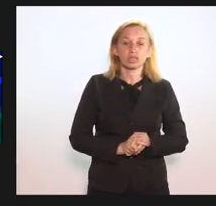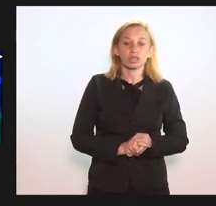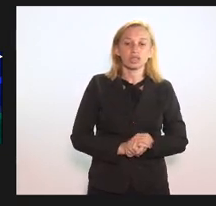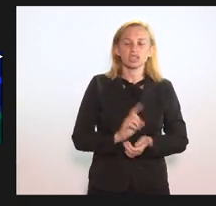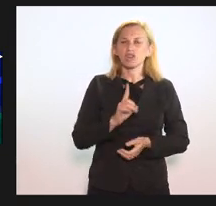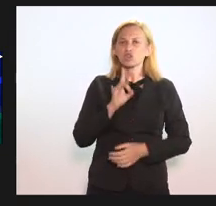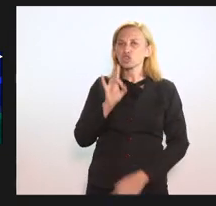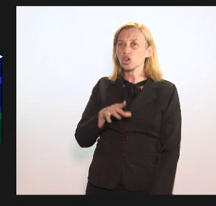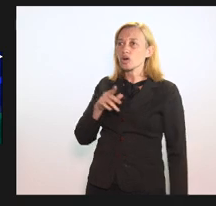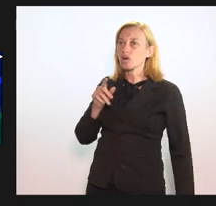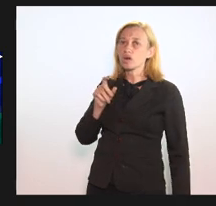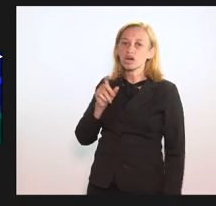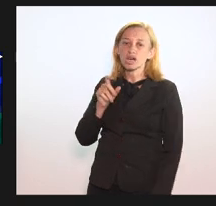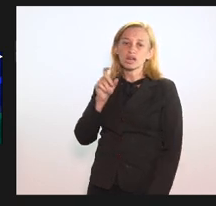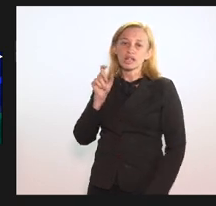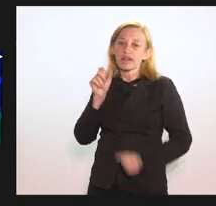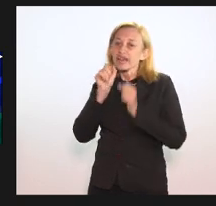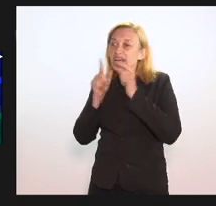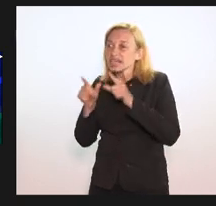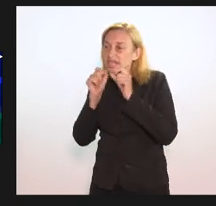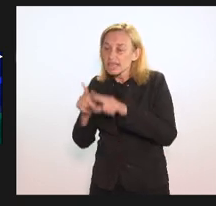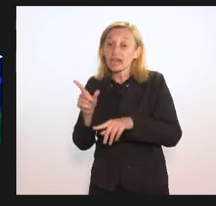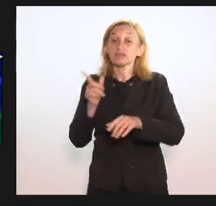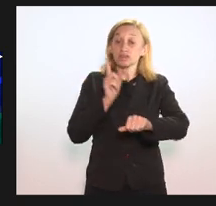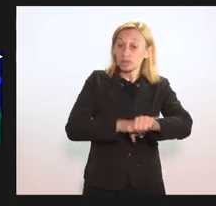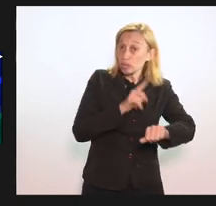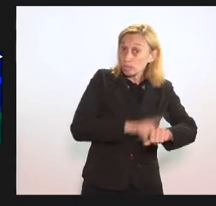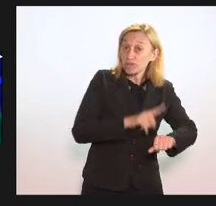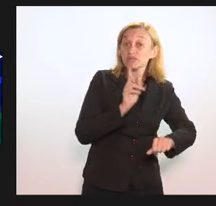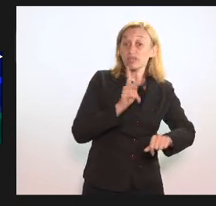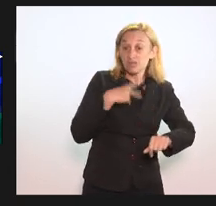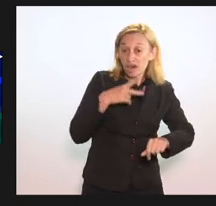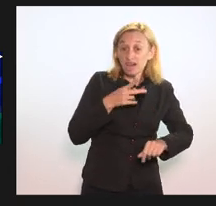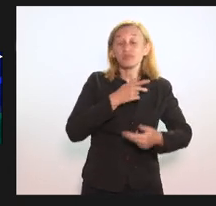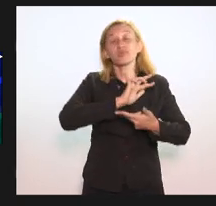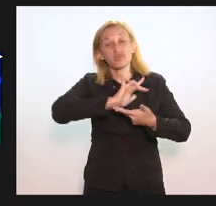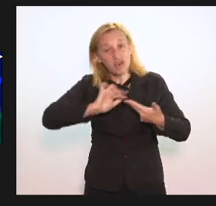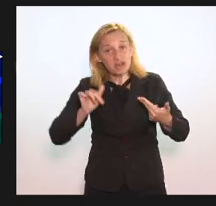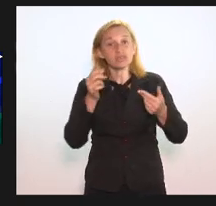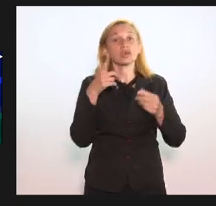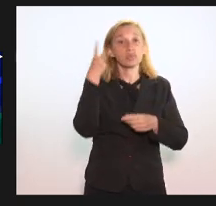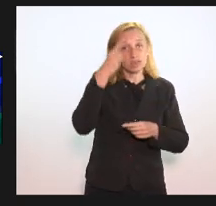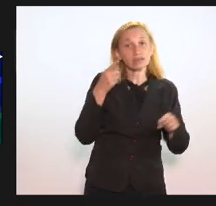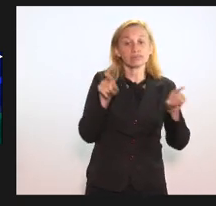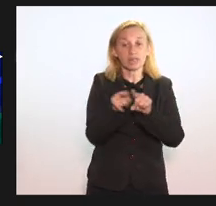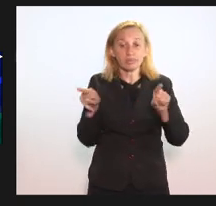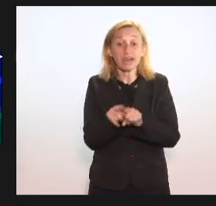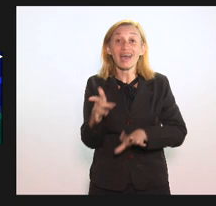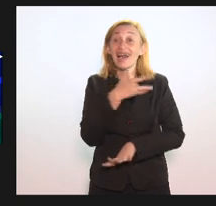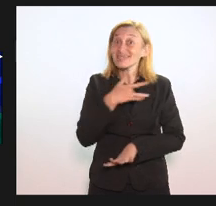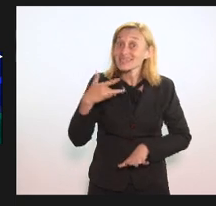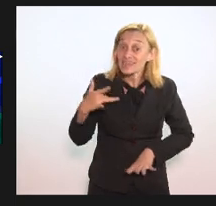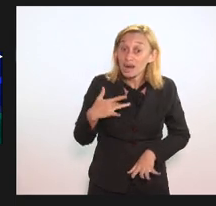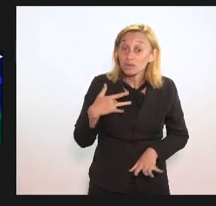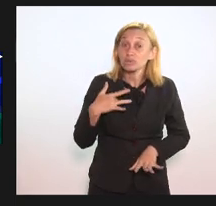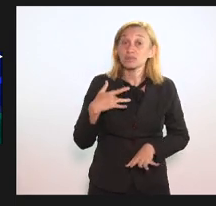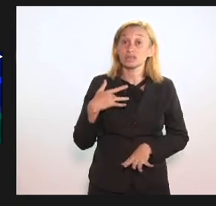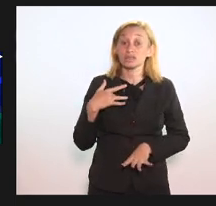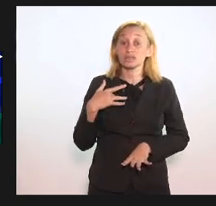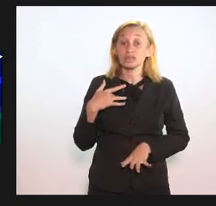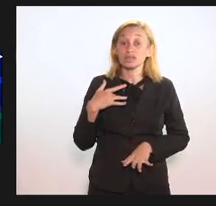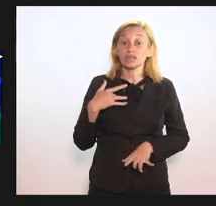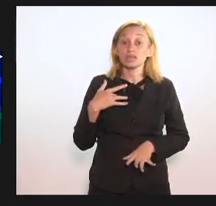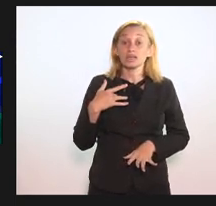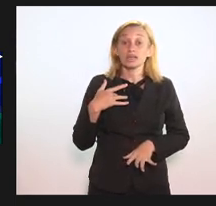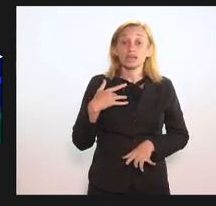somente jogar pedra eu acho que nesse momento como já foi falado aqui com por vários também deputados a saúde ela tem